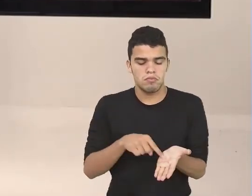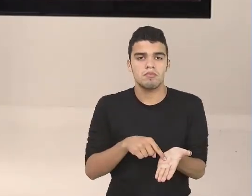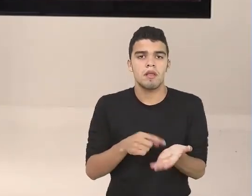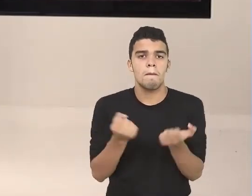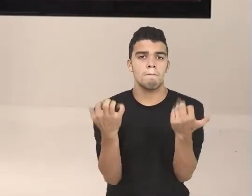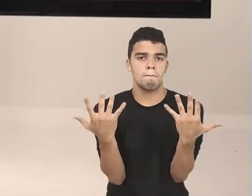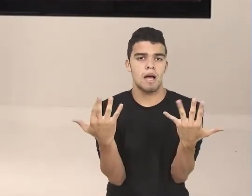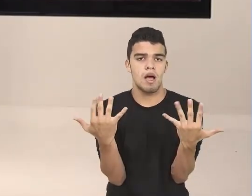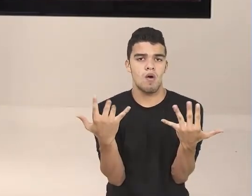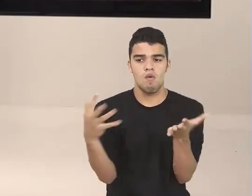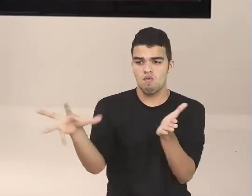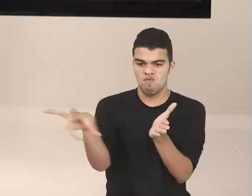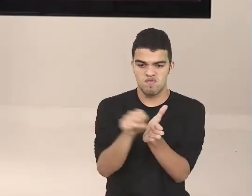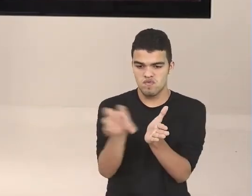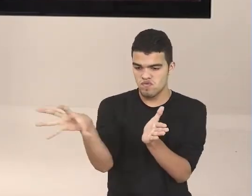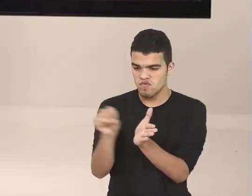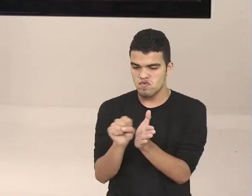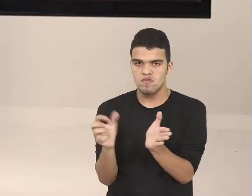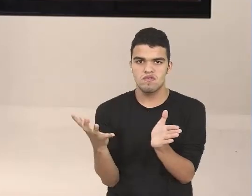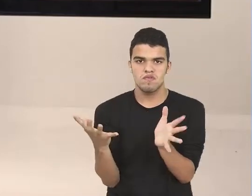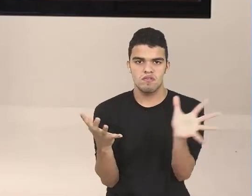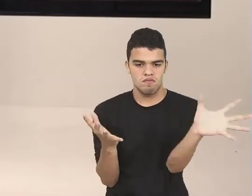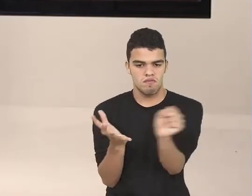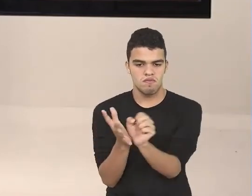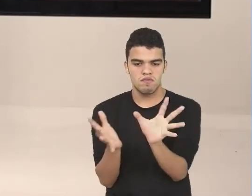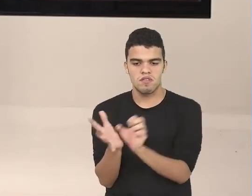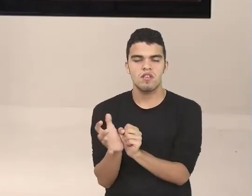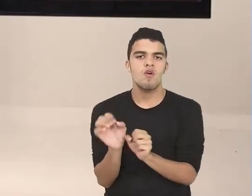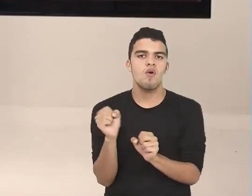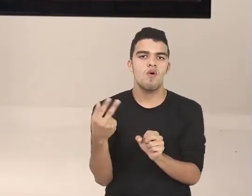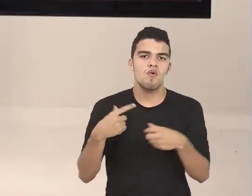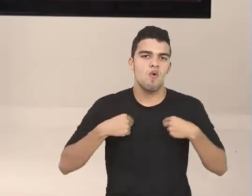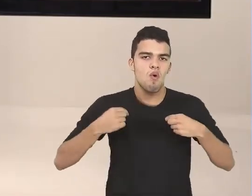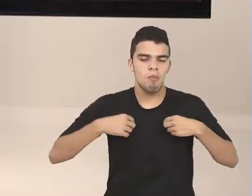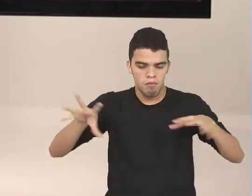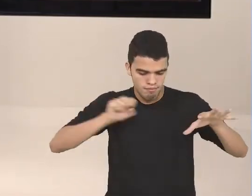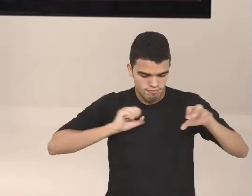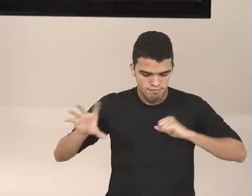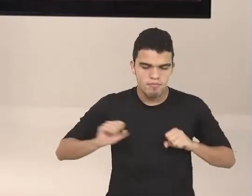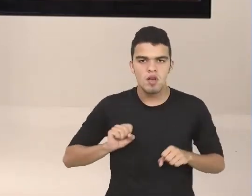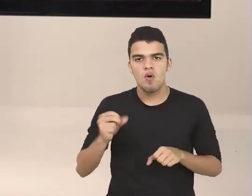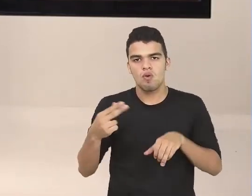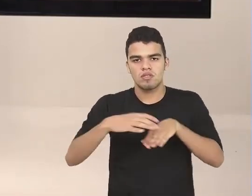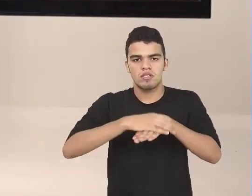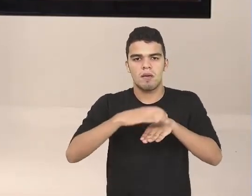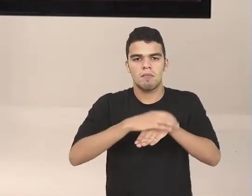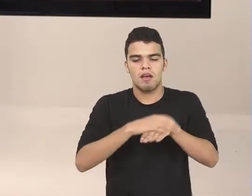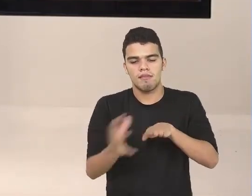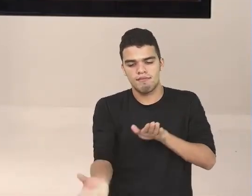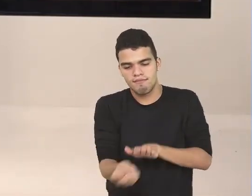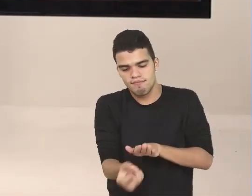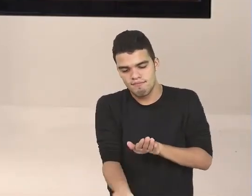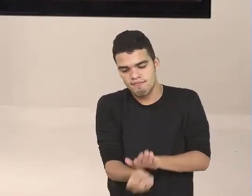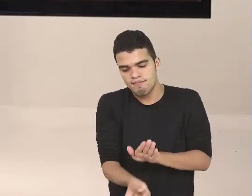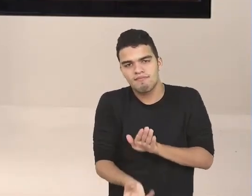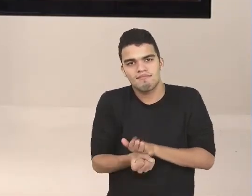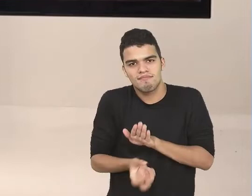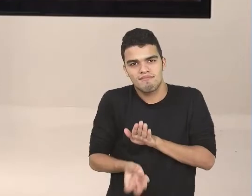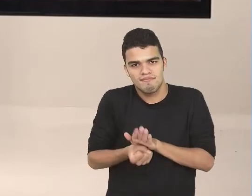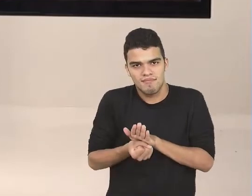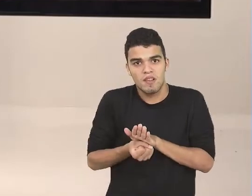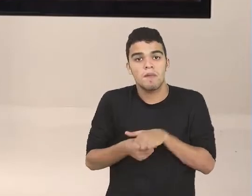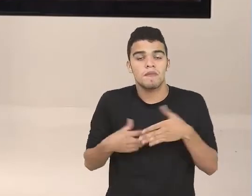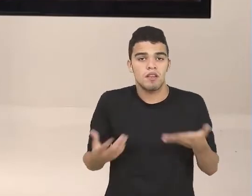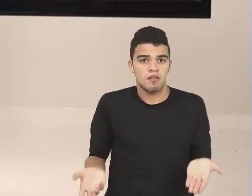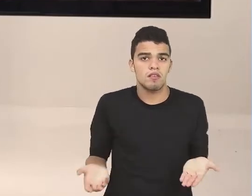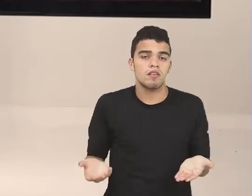roupa, seja na sola do sapato. Então nós temos, assim que a gente sai de casa e entra em ambientes onde